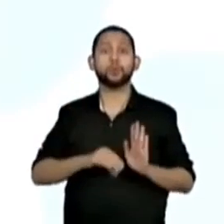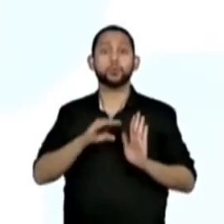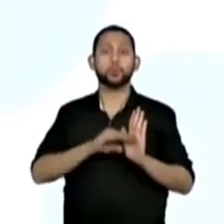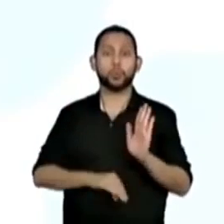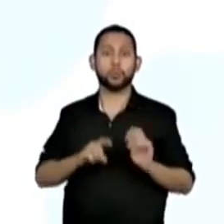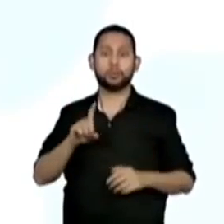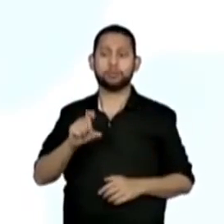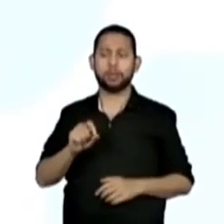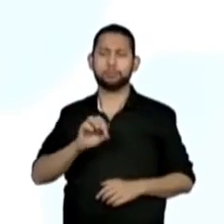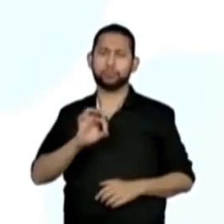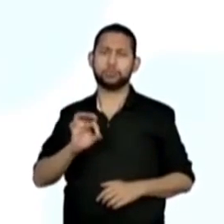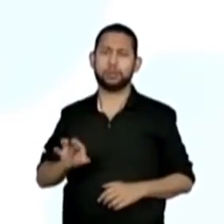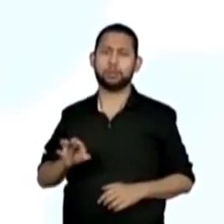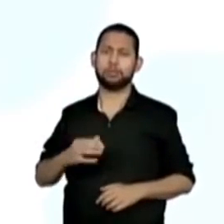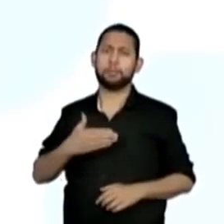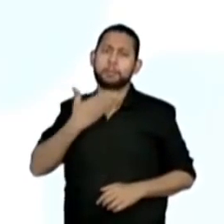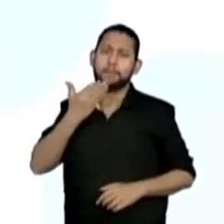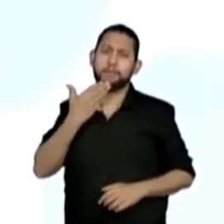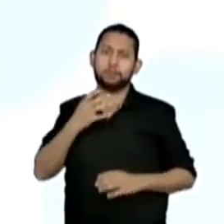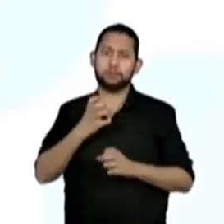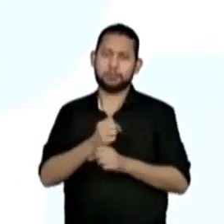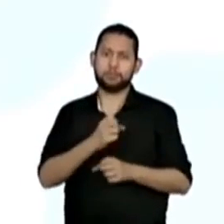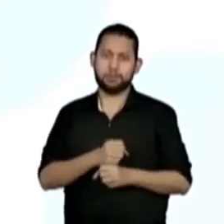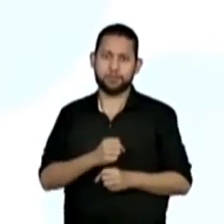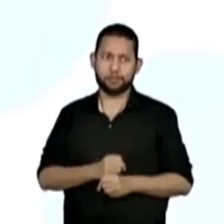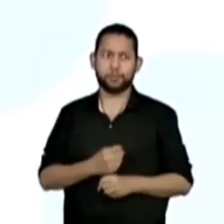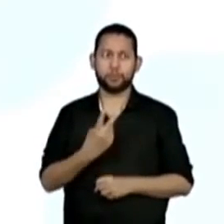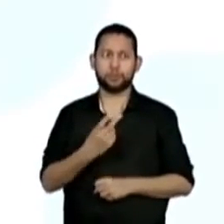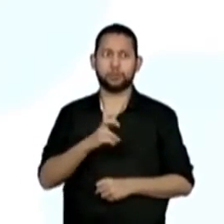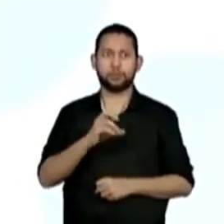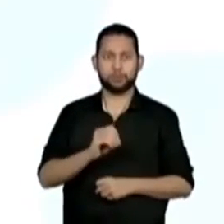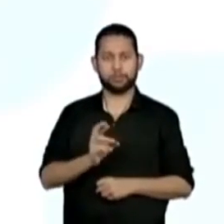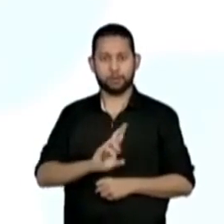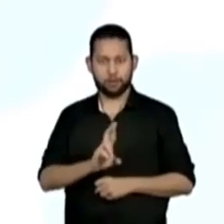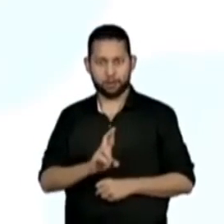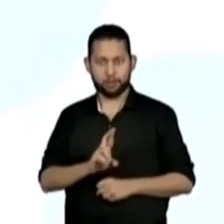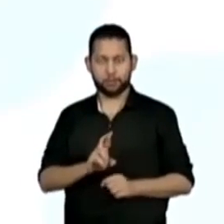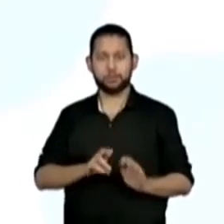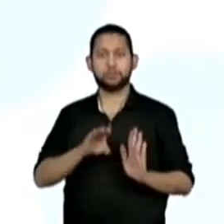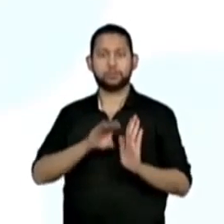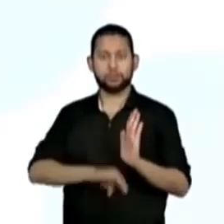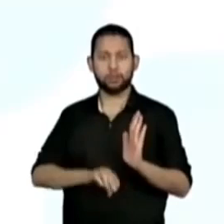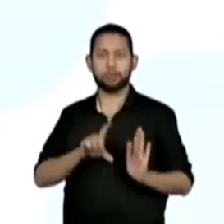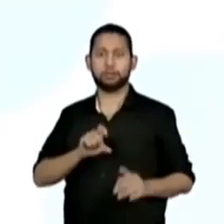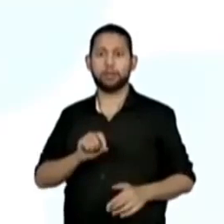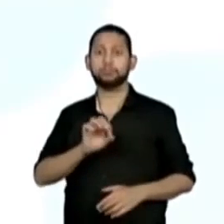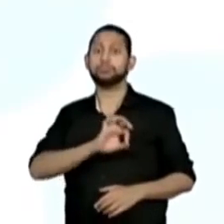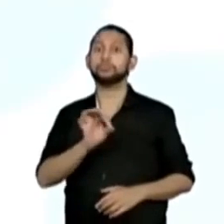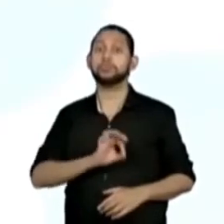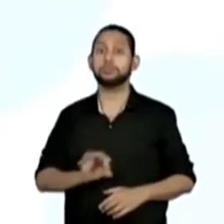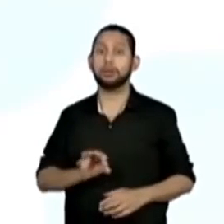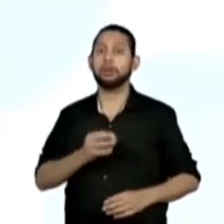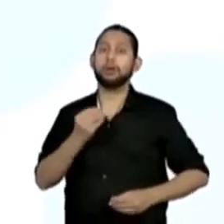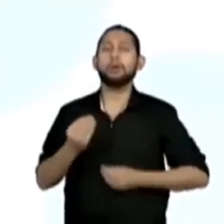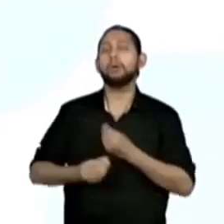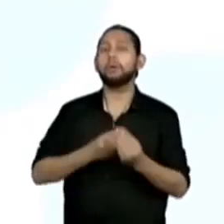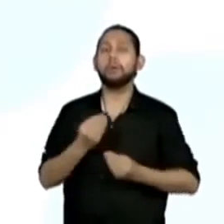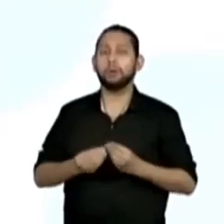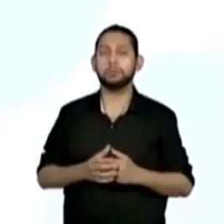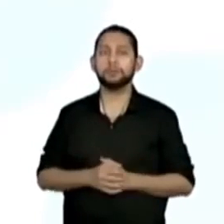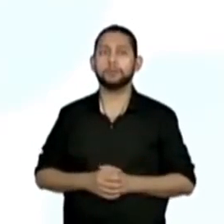de 10% sobre R 250 quanto seria um desconto